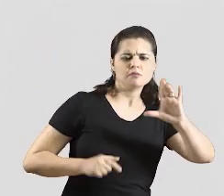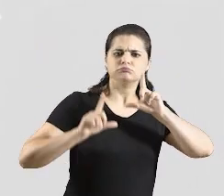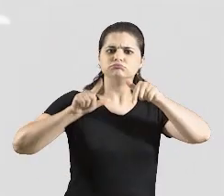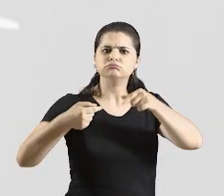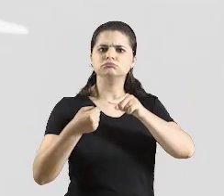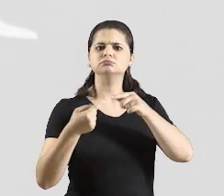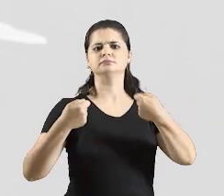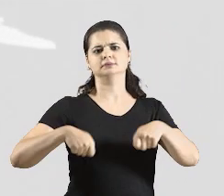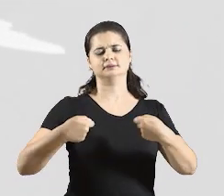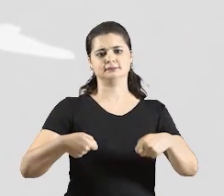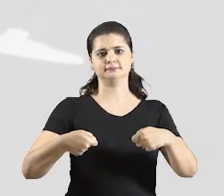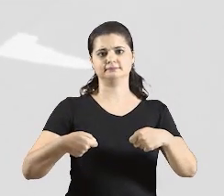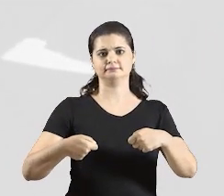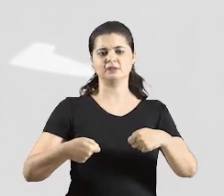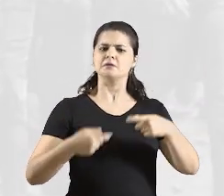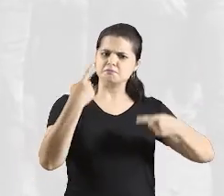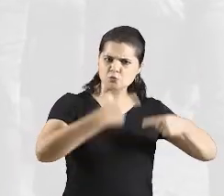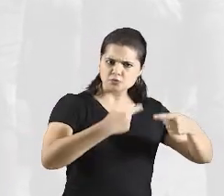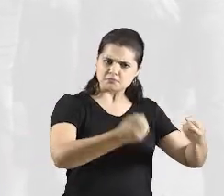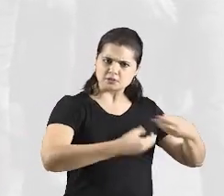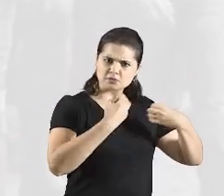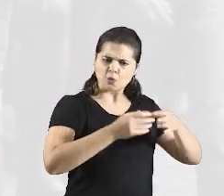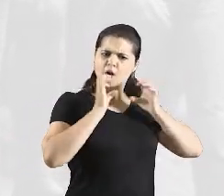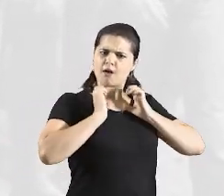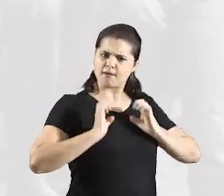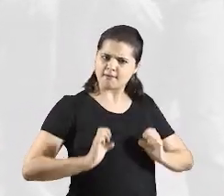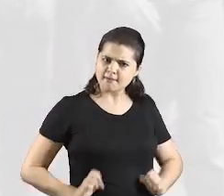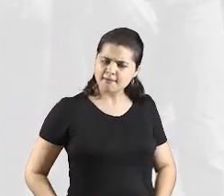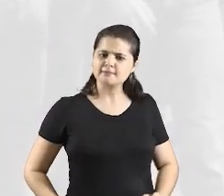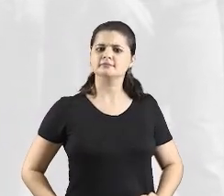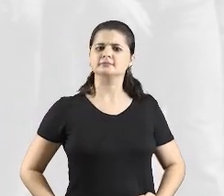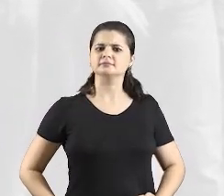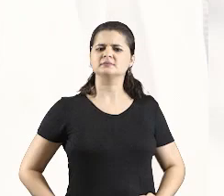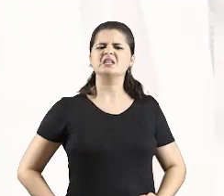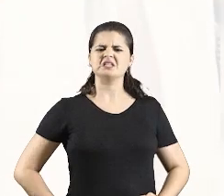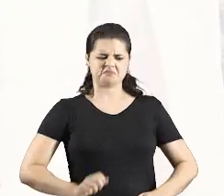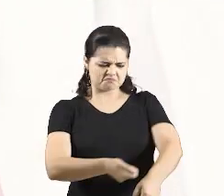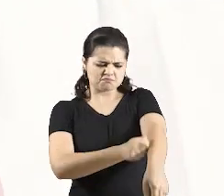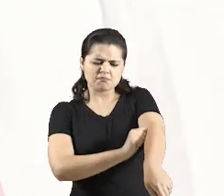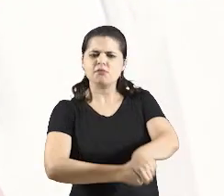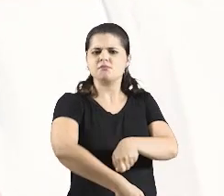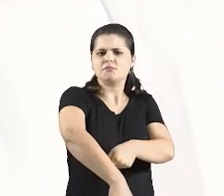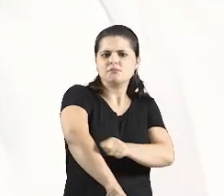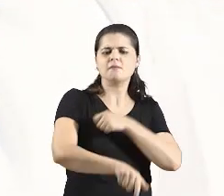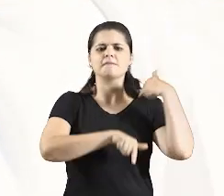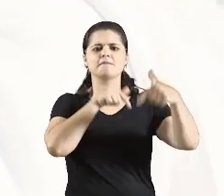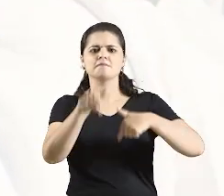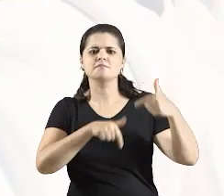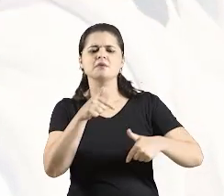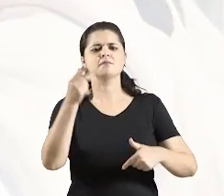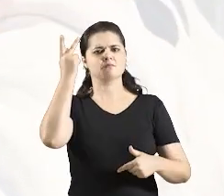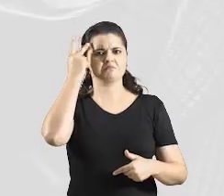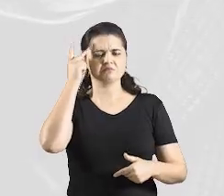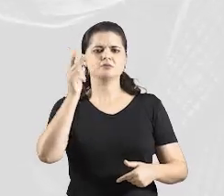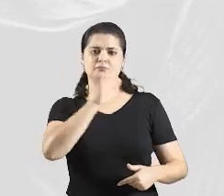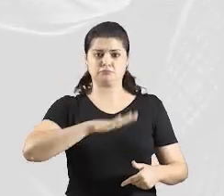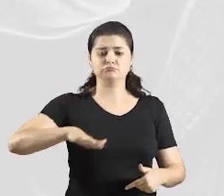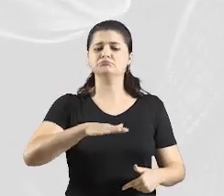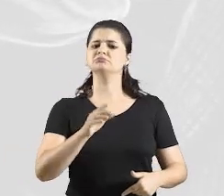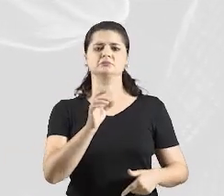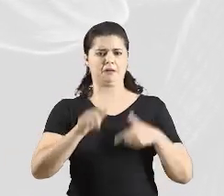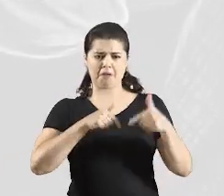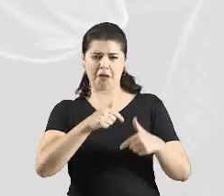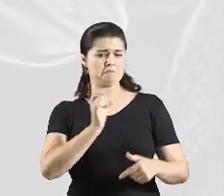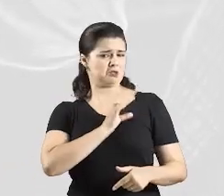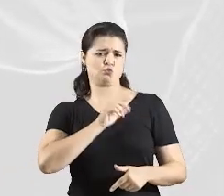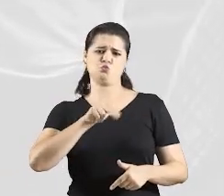é palavra cumprida. Como político, foi um exemplo de ética e nunca teve medo de arregaçar as mangas para trabalhar para São Paulo. Tirou